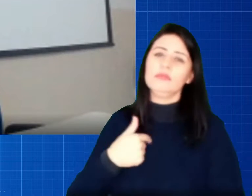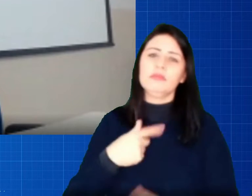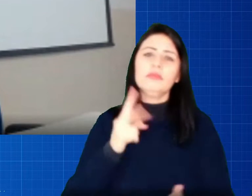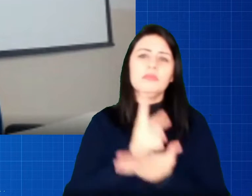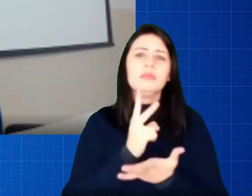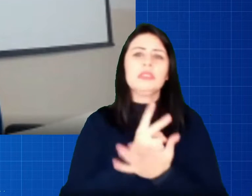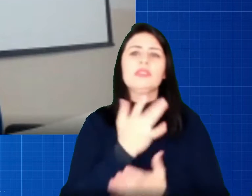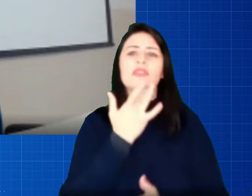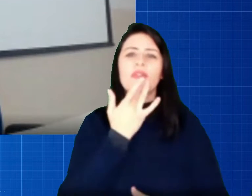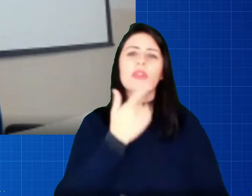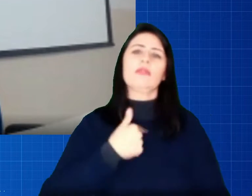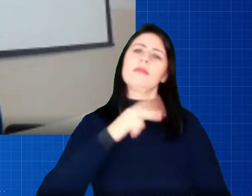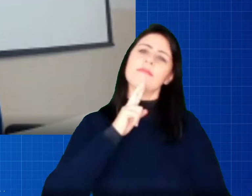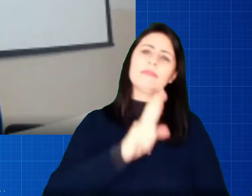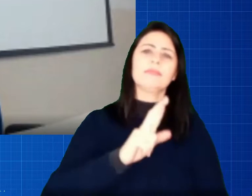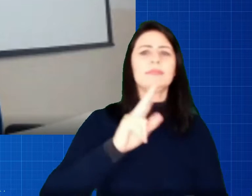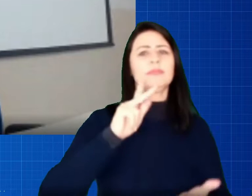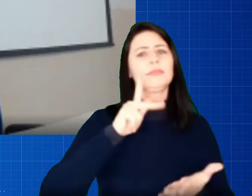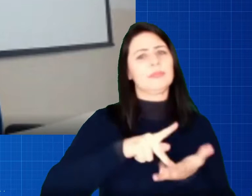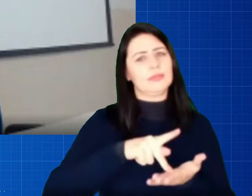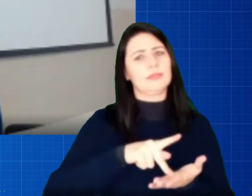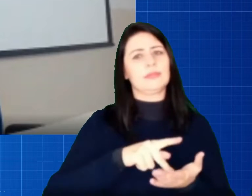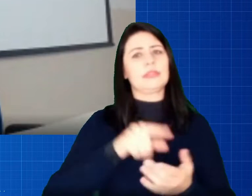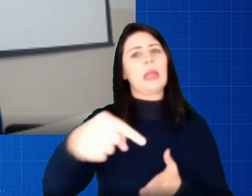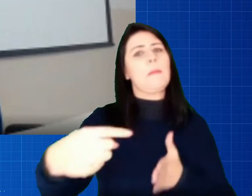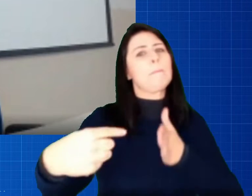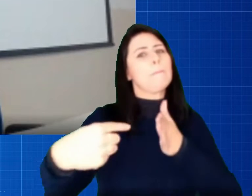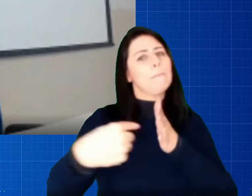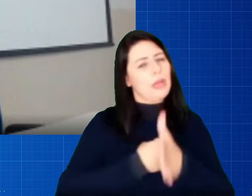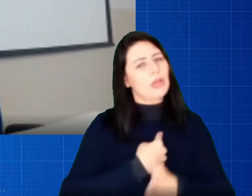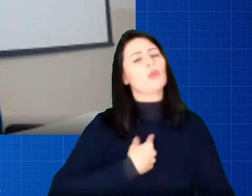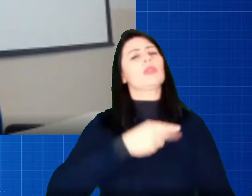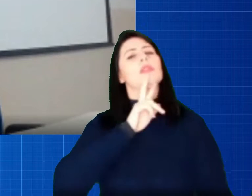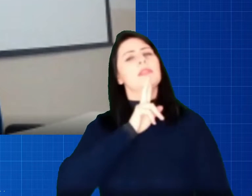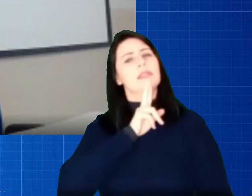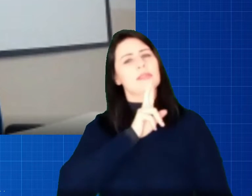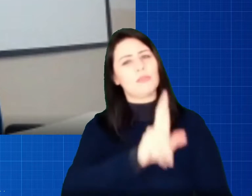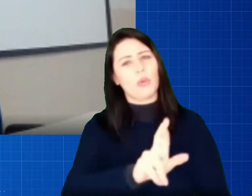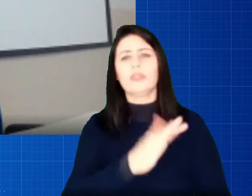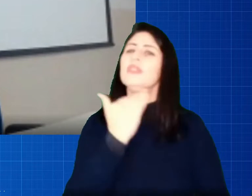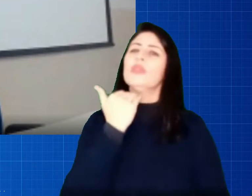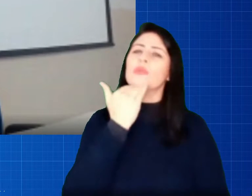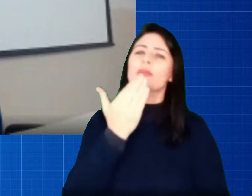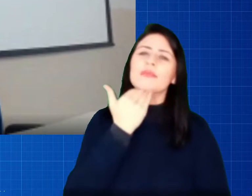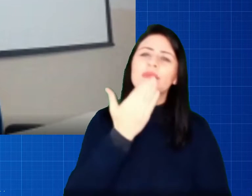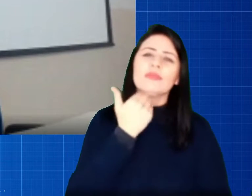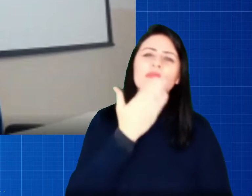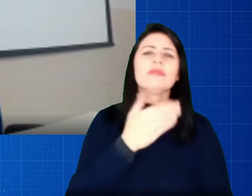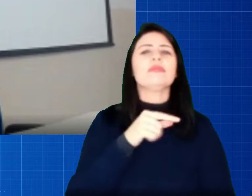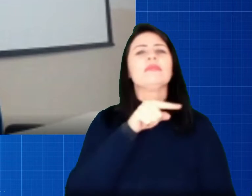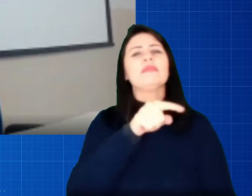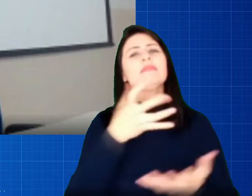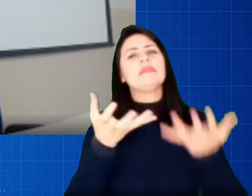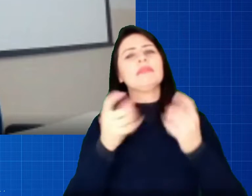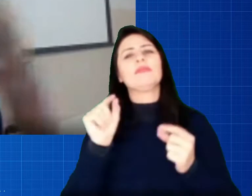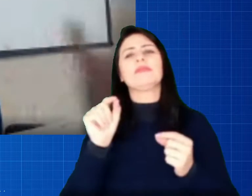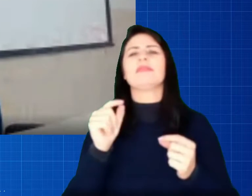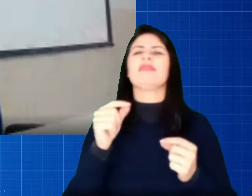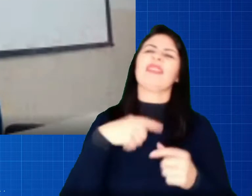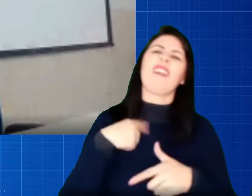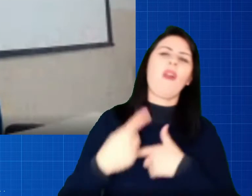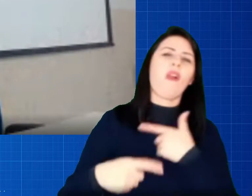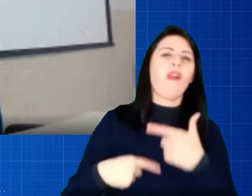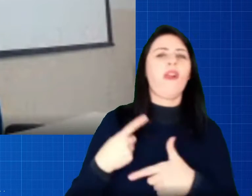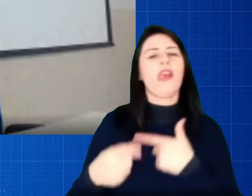responder exatamente o que eles querem saber. Sanar a dúvida do momento. Não adianta você querer